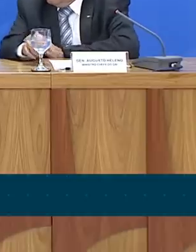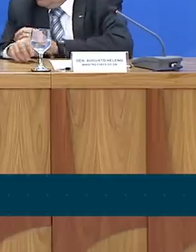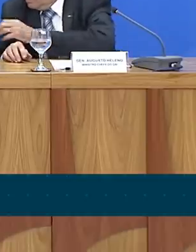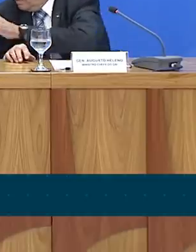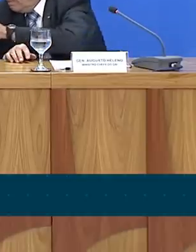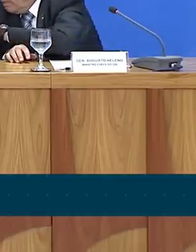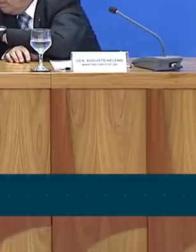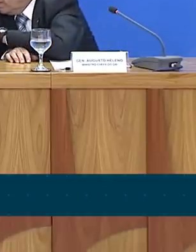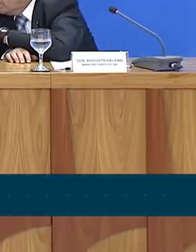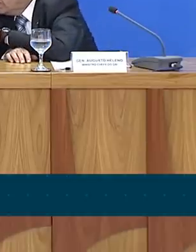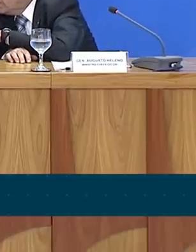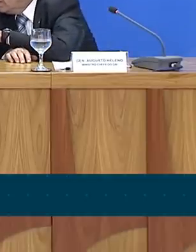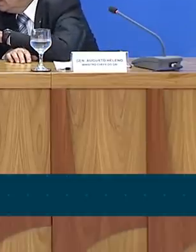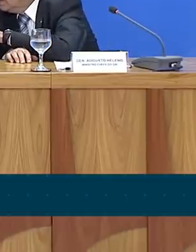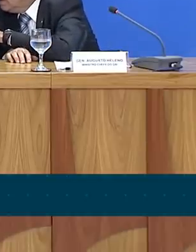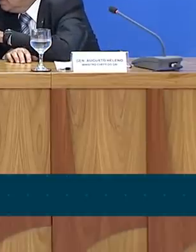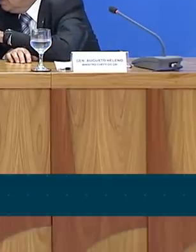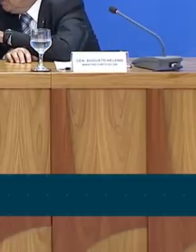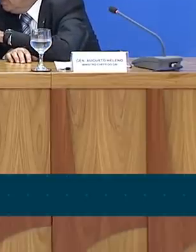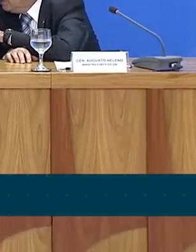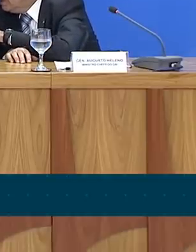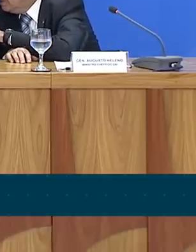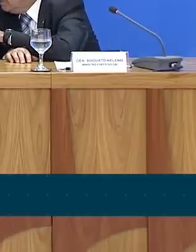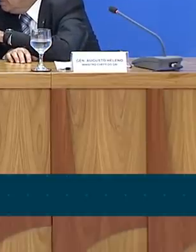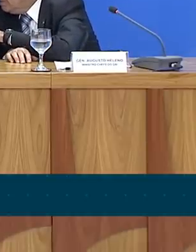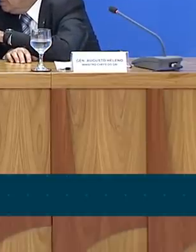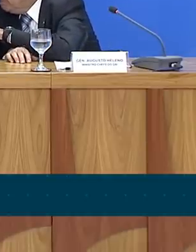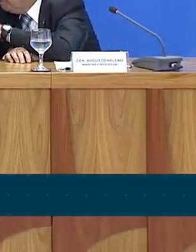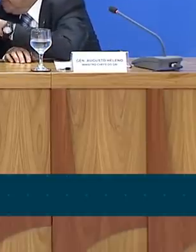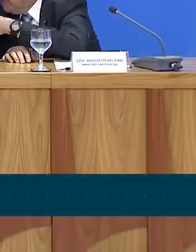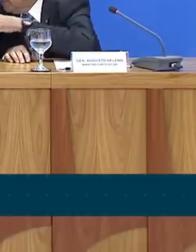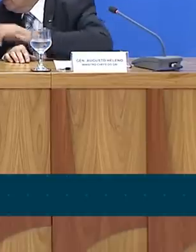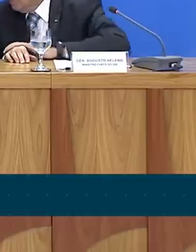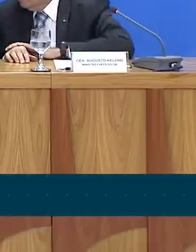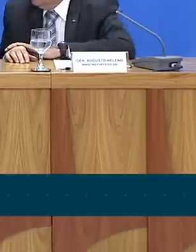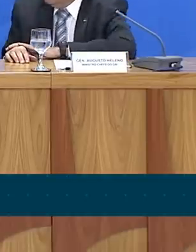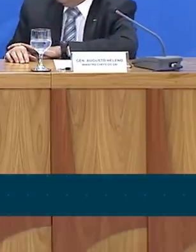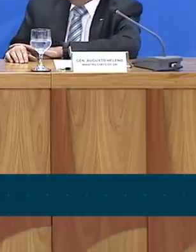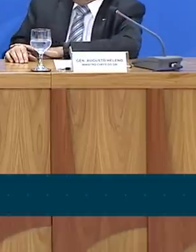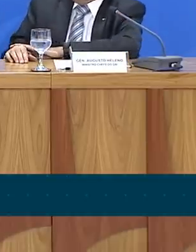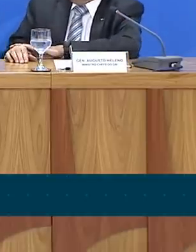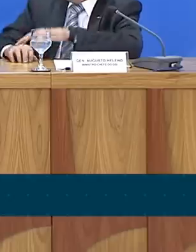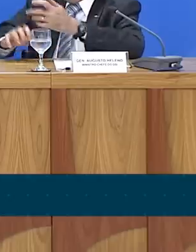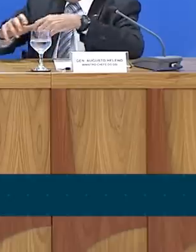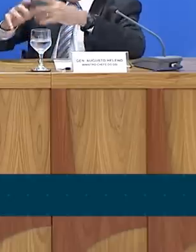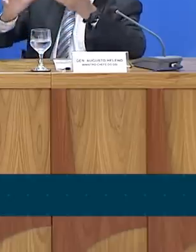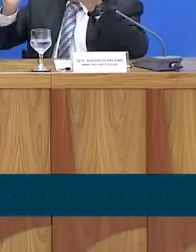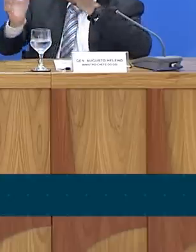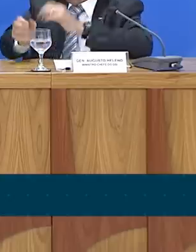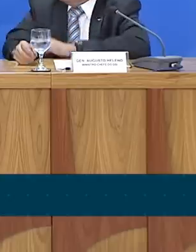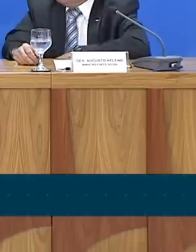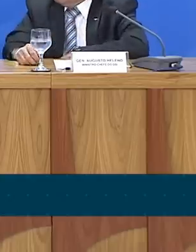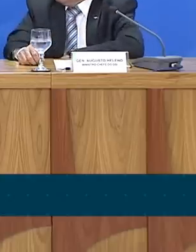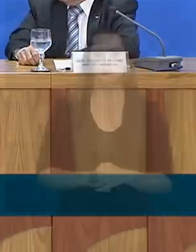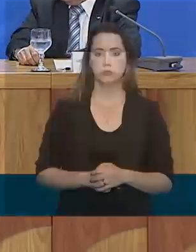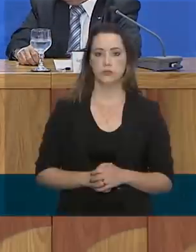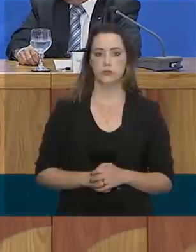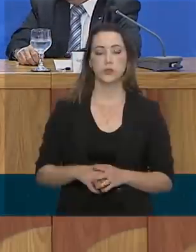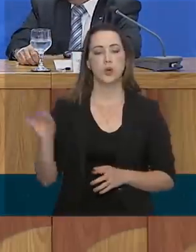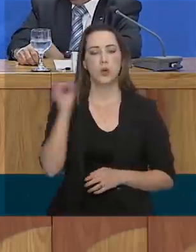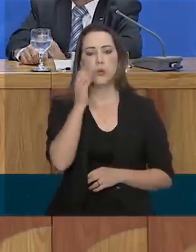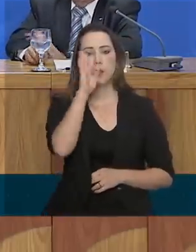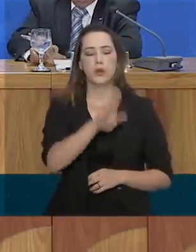próxima pergunta o jornalista daniel golino jornal o globo boa tarde